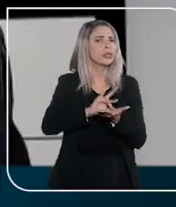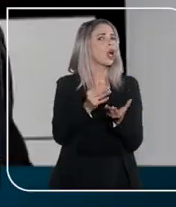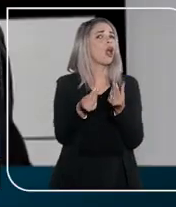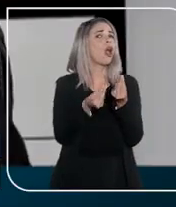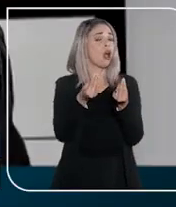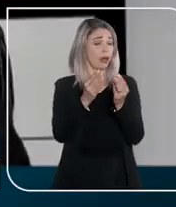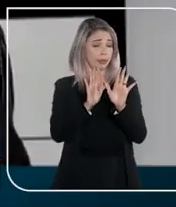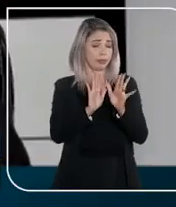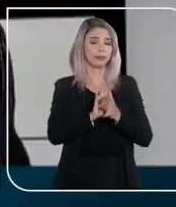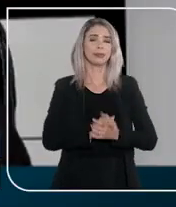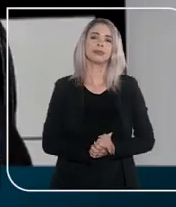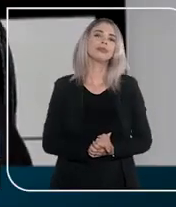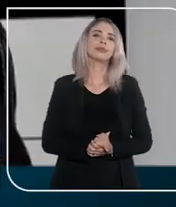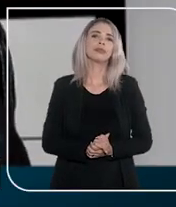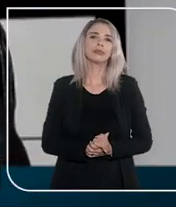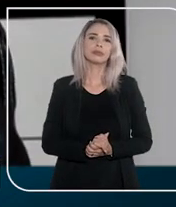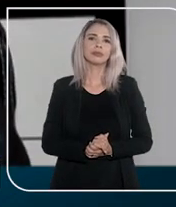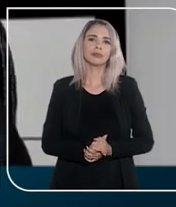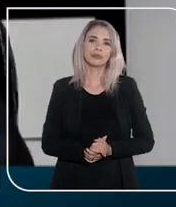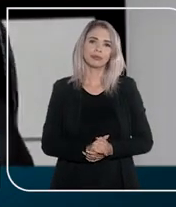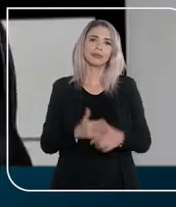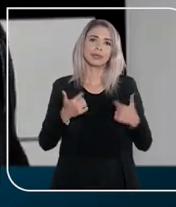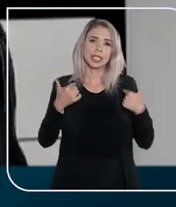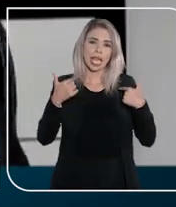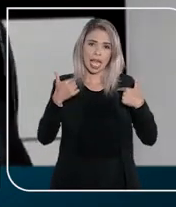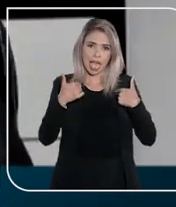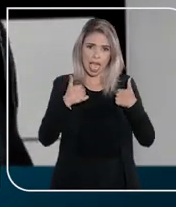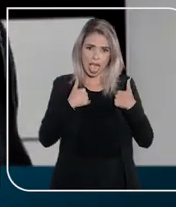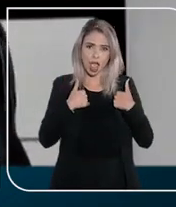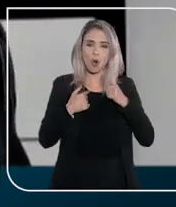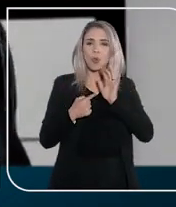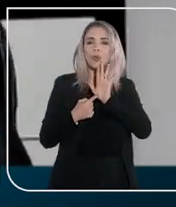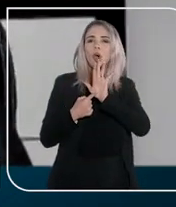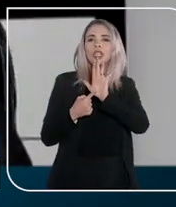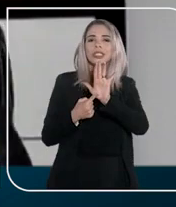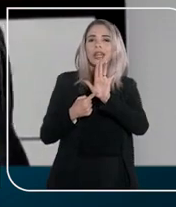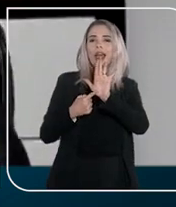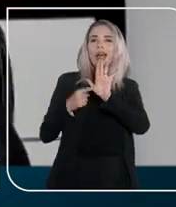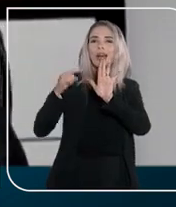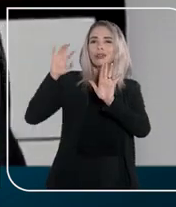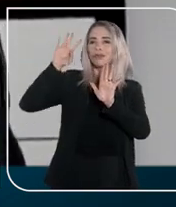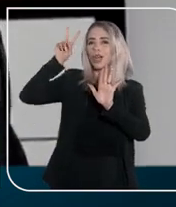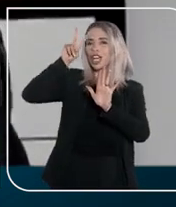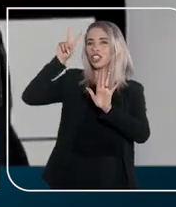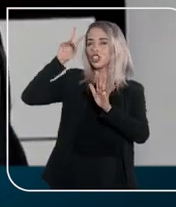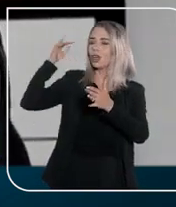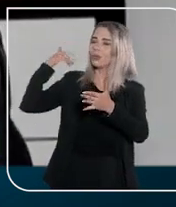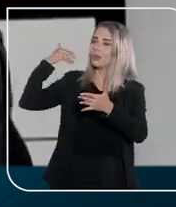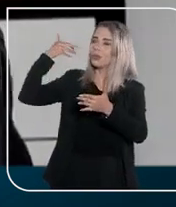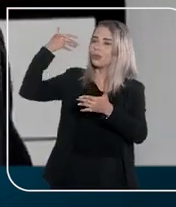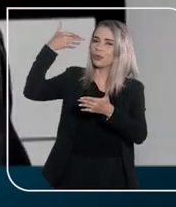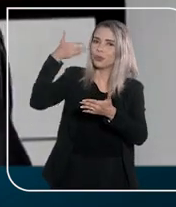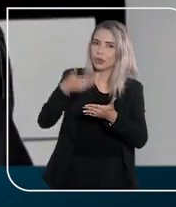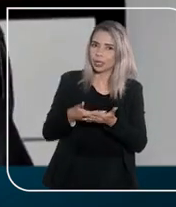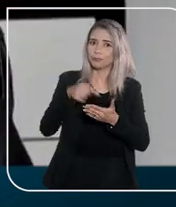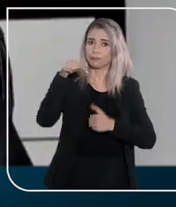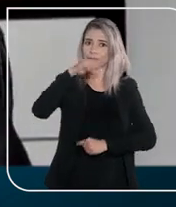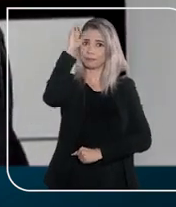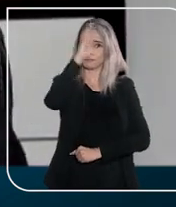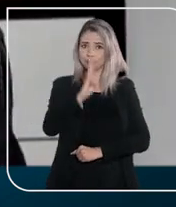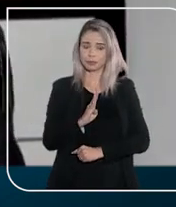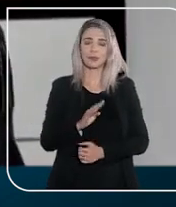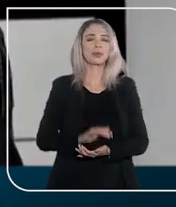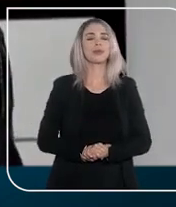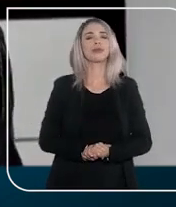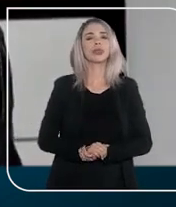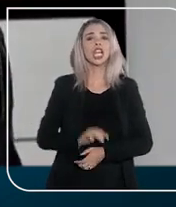Perfeito. Vou tomar a vênia aqui para poder fazer uma pequena construção histórica novamente. Dentro do nosso direito